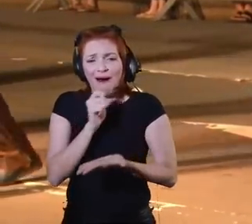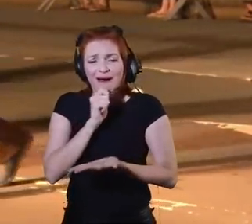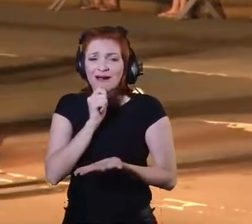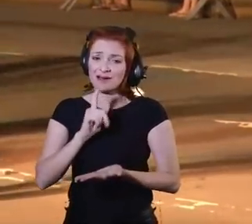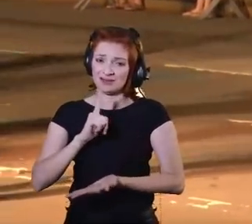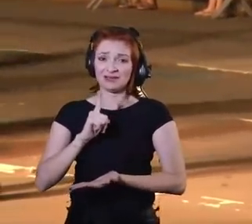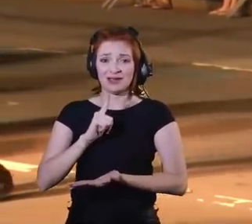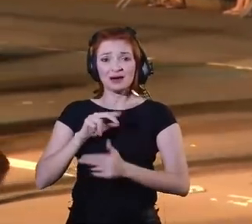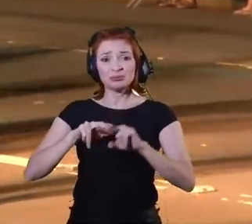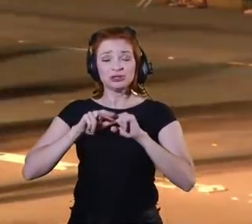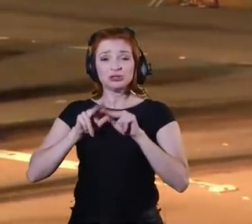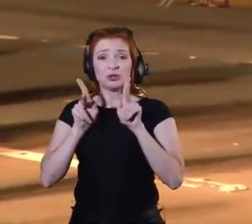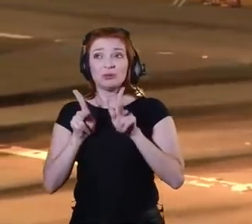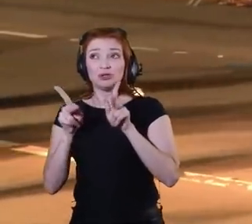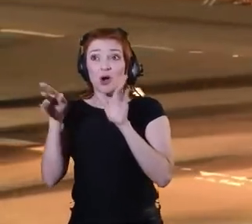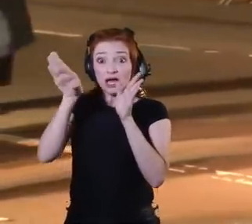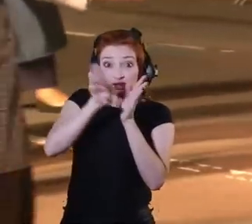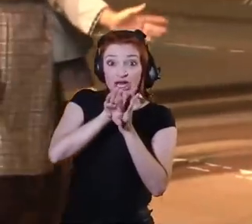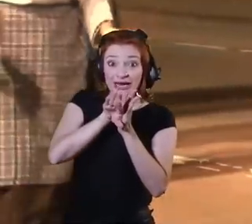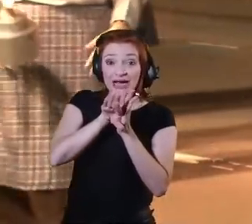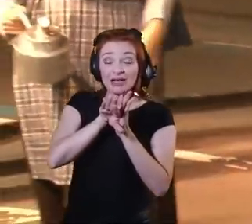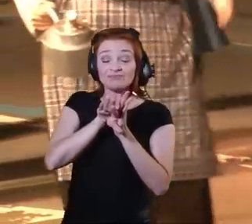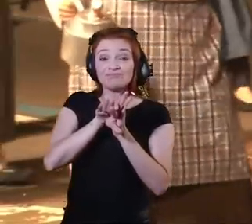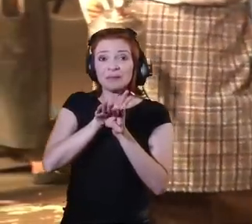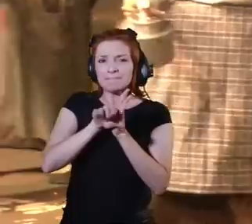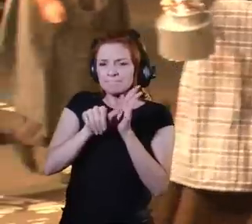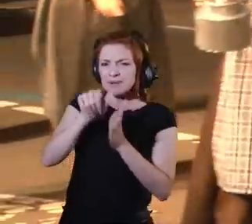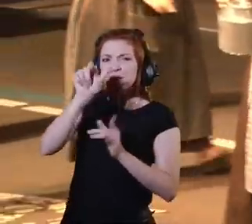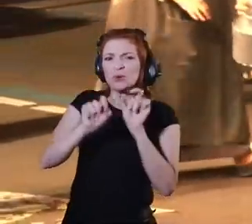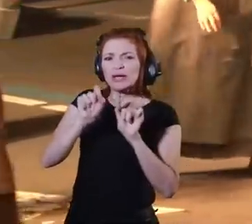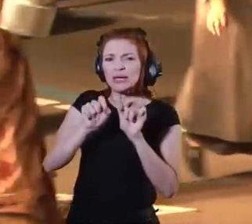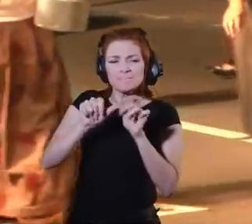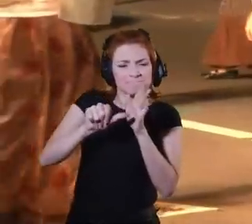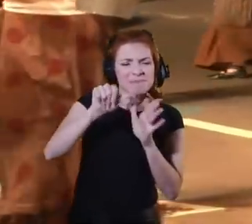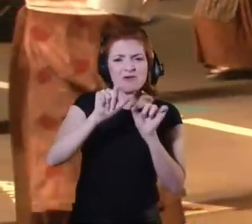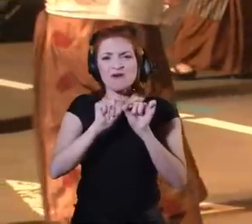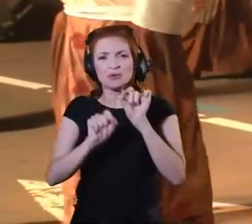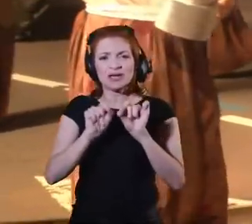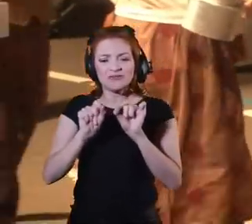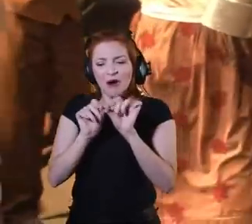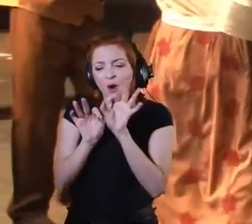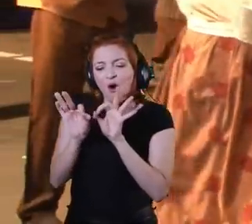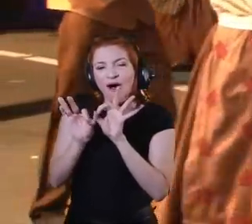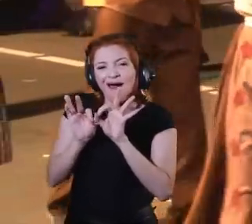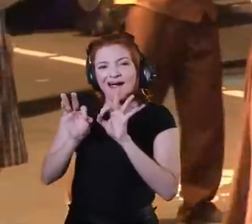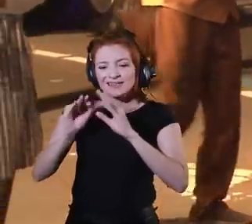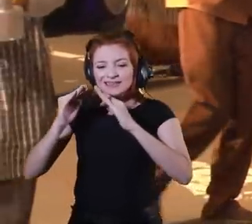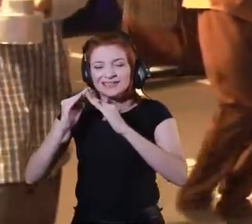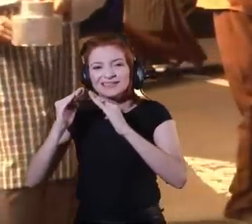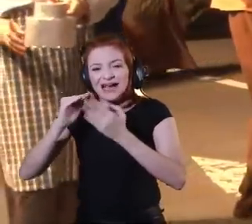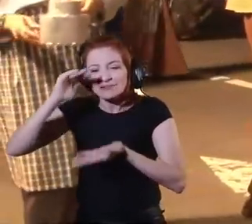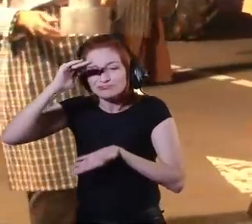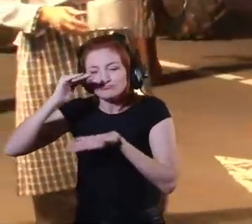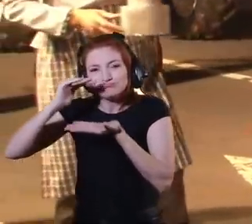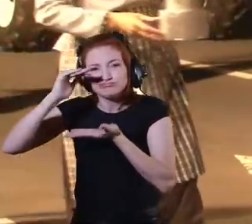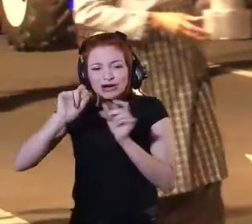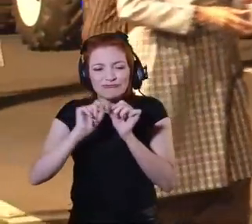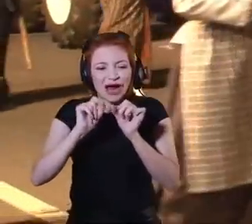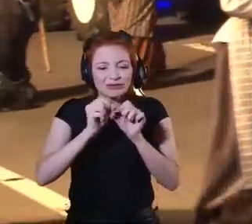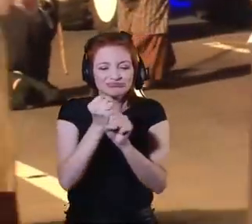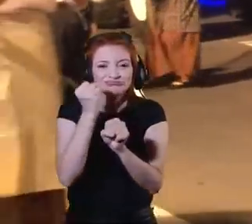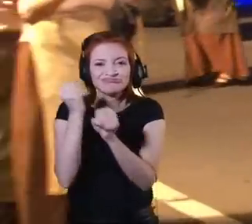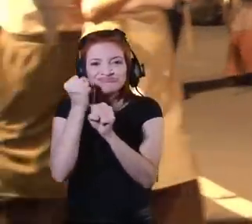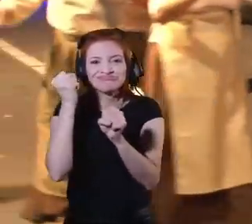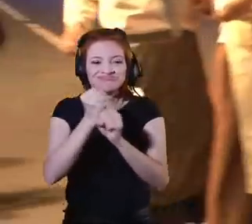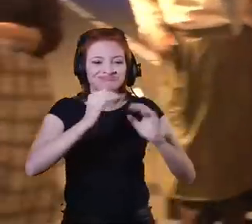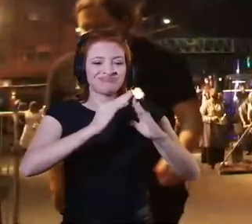se chegava, as famílias chegavam em algum lugar, primeira coisa a fazer é fazer uma capelinha, levantar um capitel, fazer uma capela e em